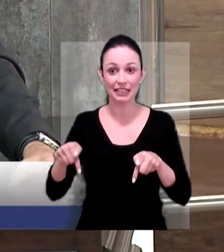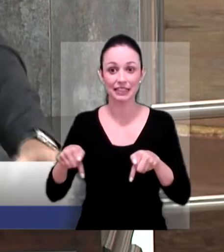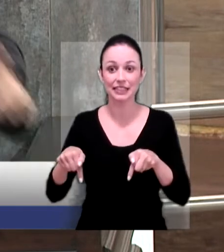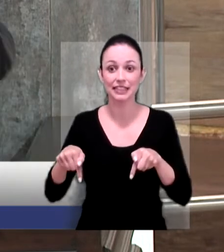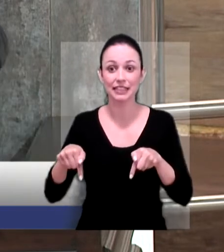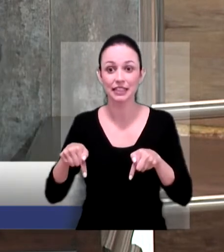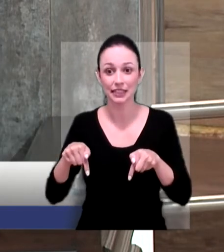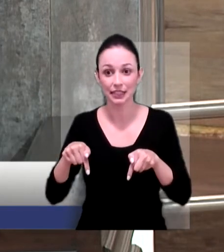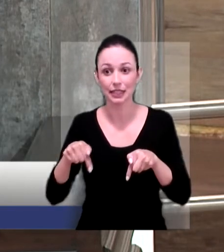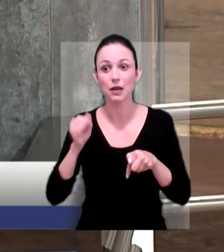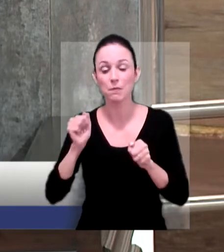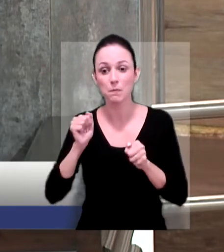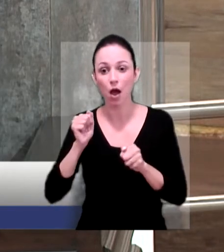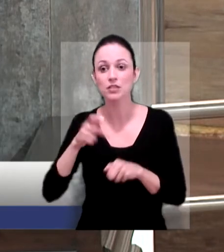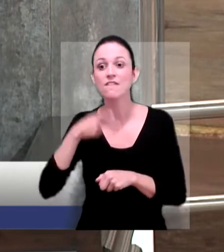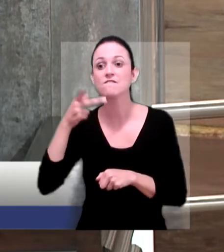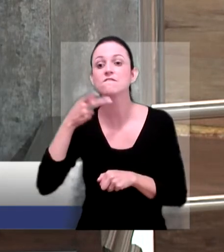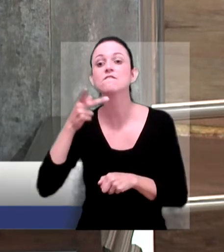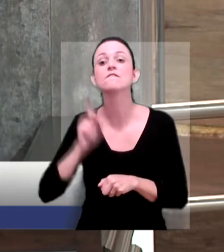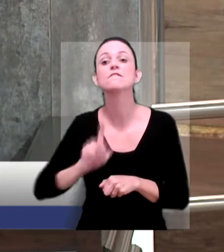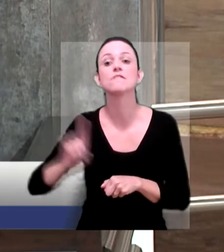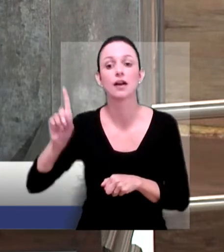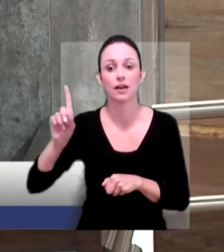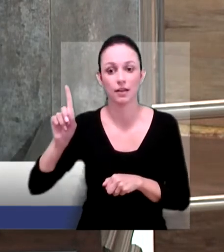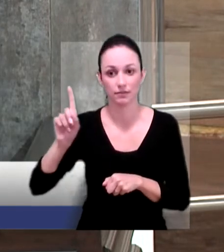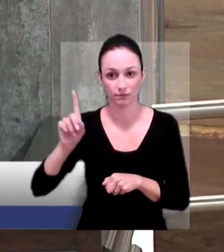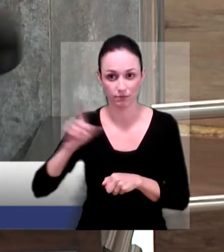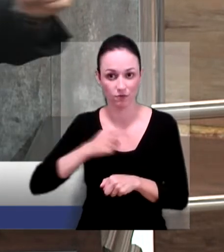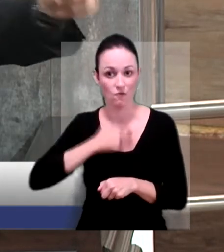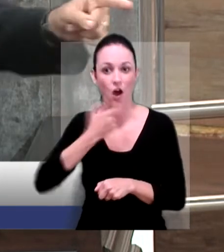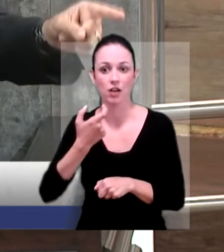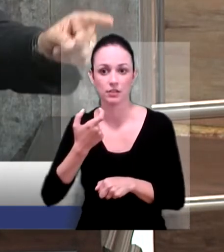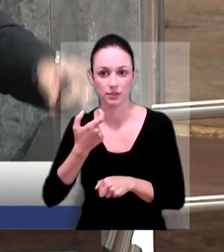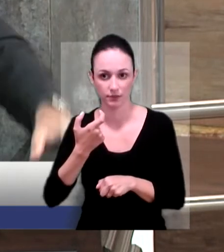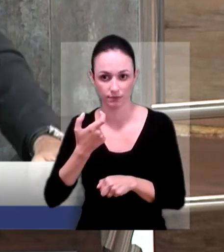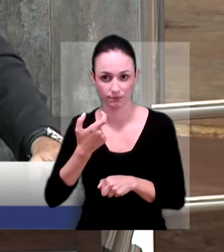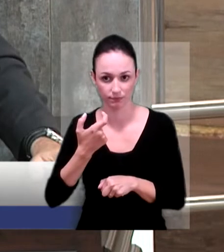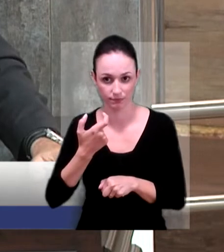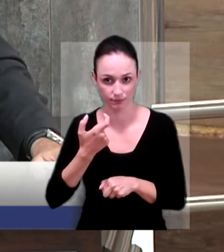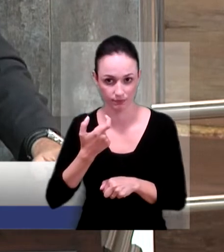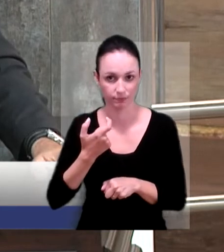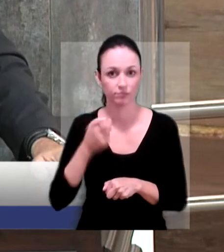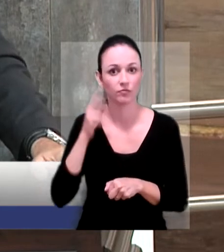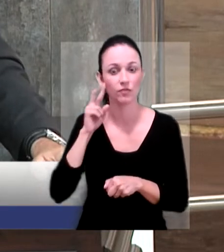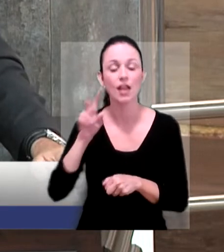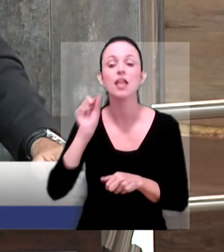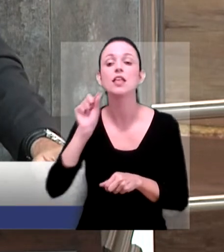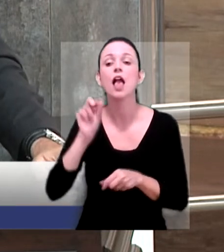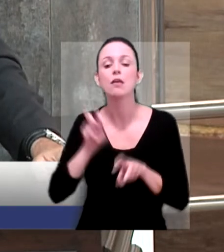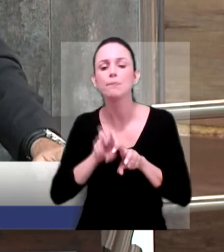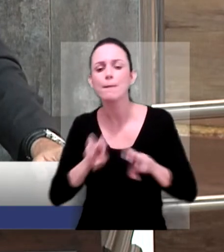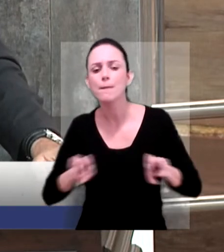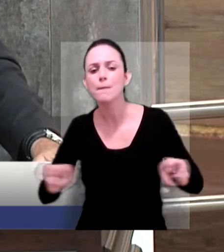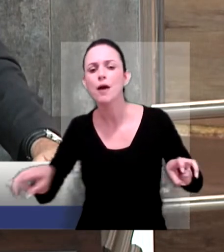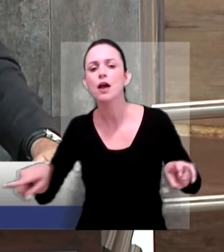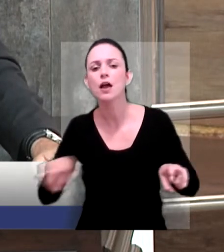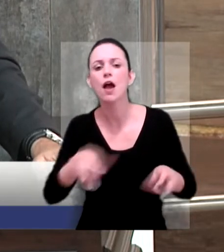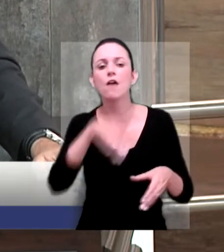perante a lei, e principalmente que eles vejam quem está sentado aqui votando por eles ou